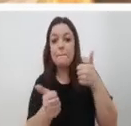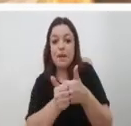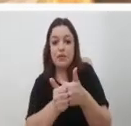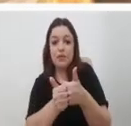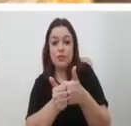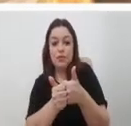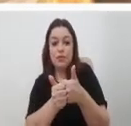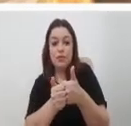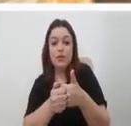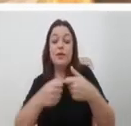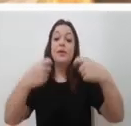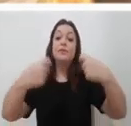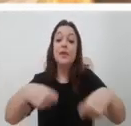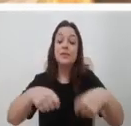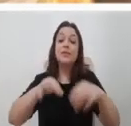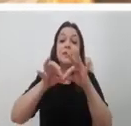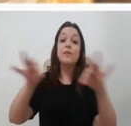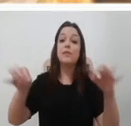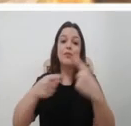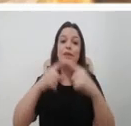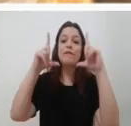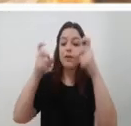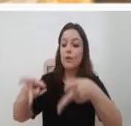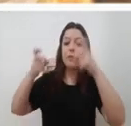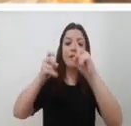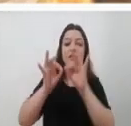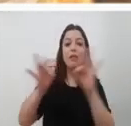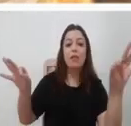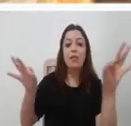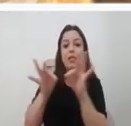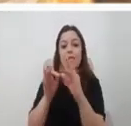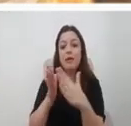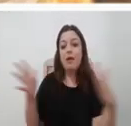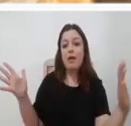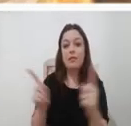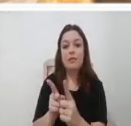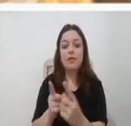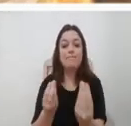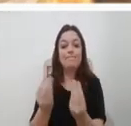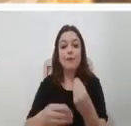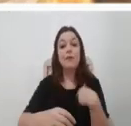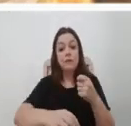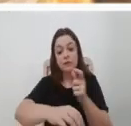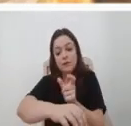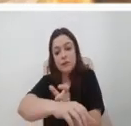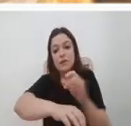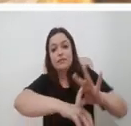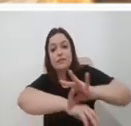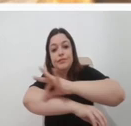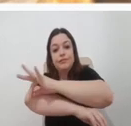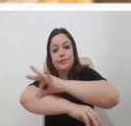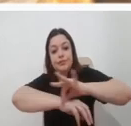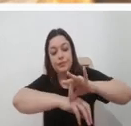muito importante ter alguma escala, né? Colocar uma régua ou algo que